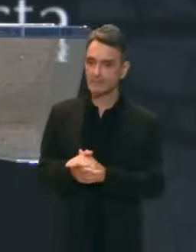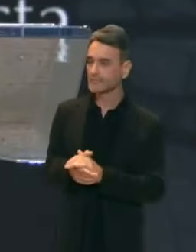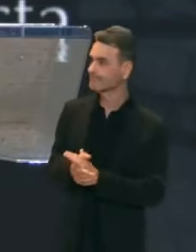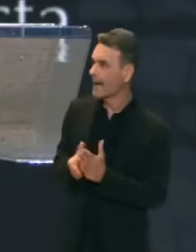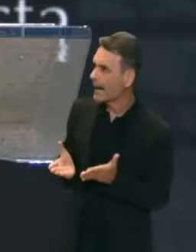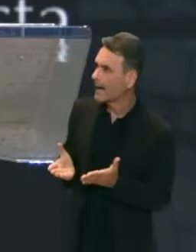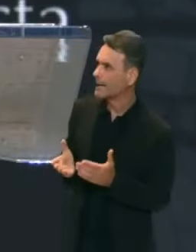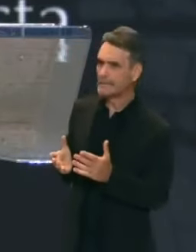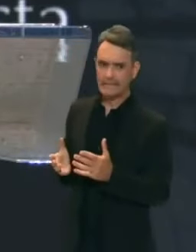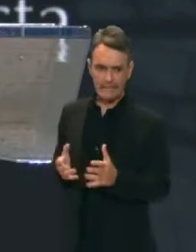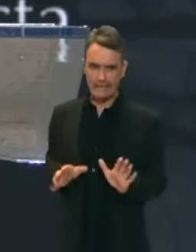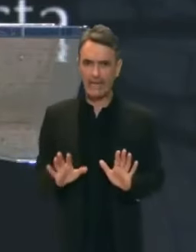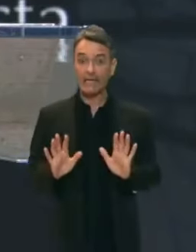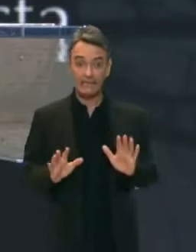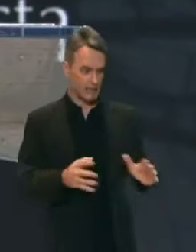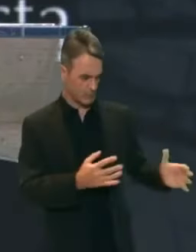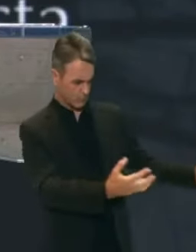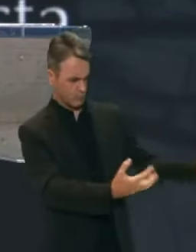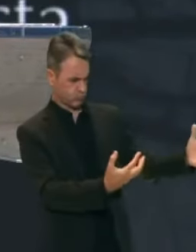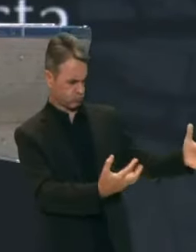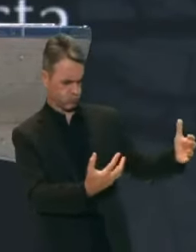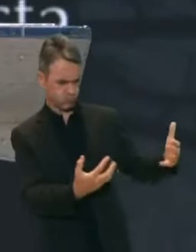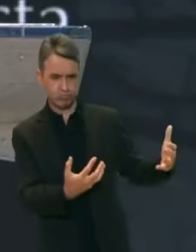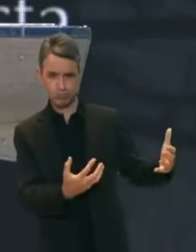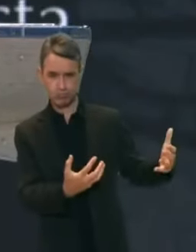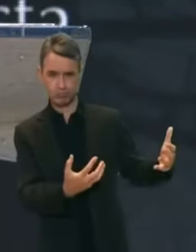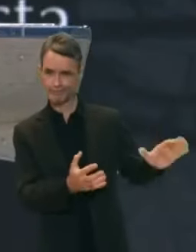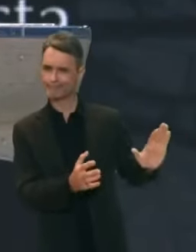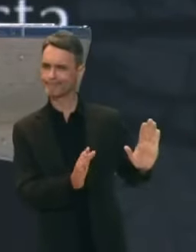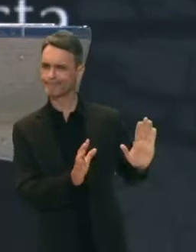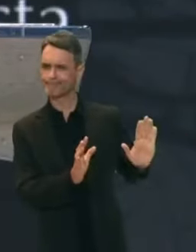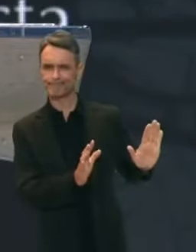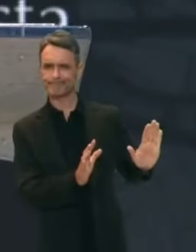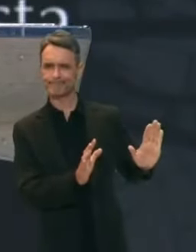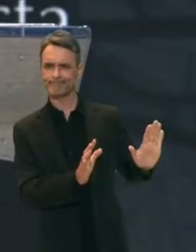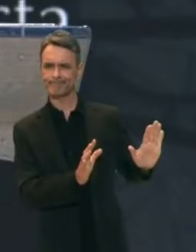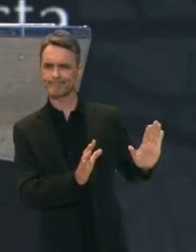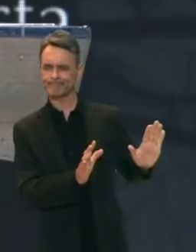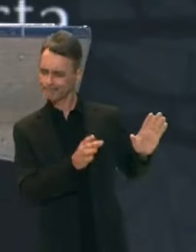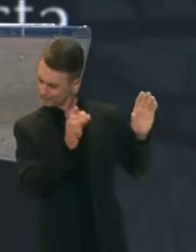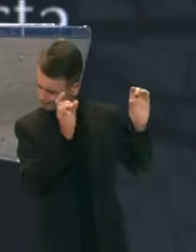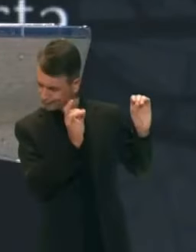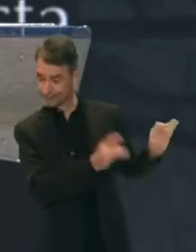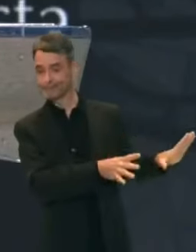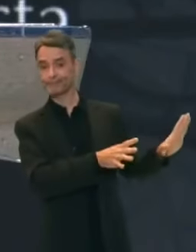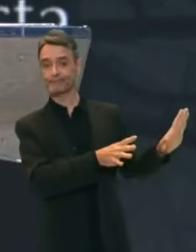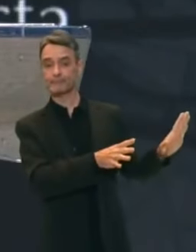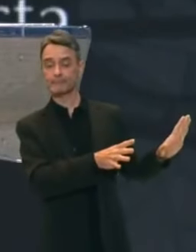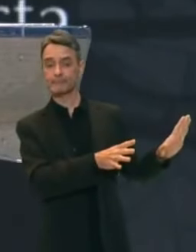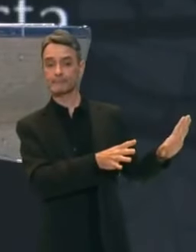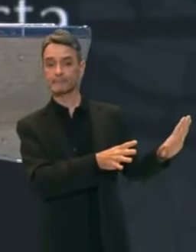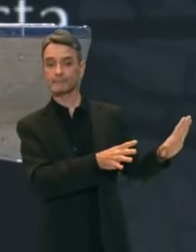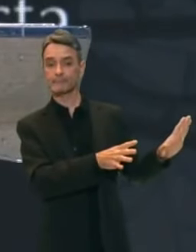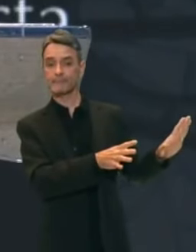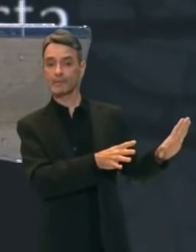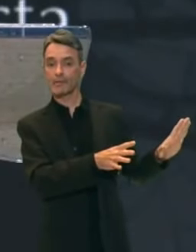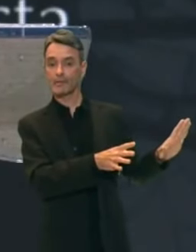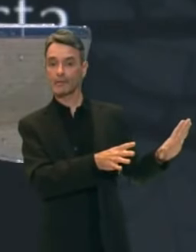as influências e os ataques que nós sofremos todos os dias